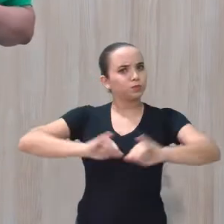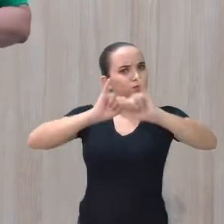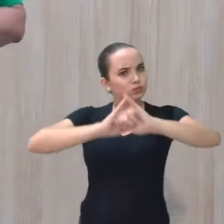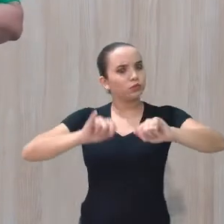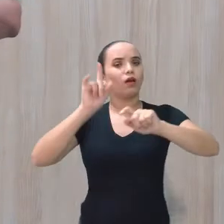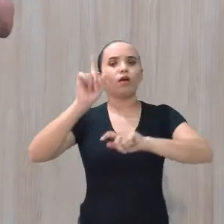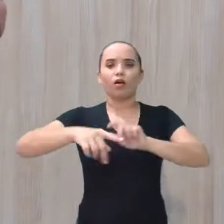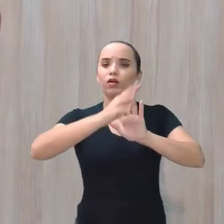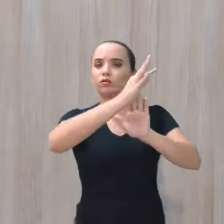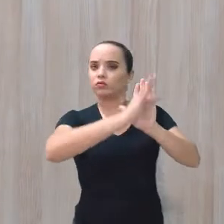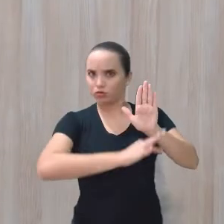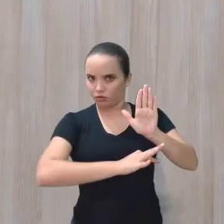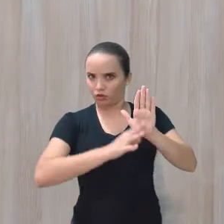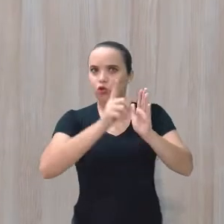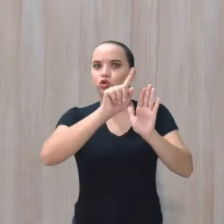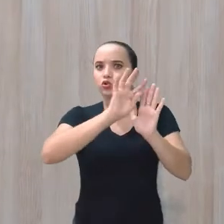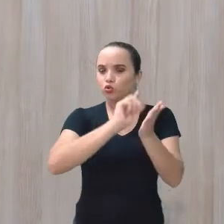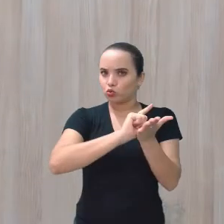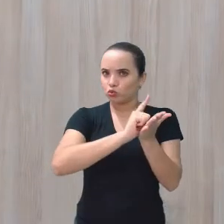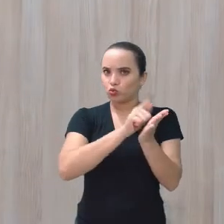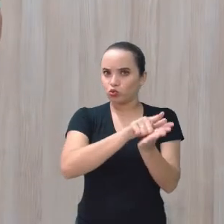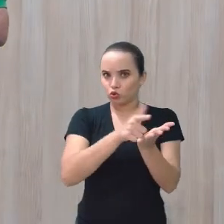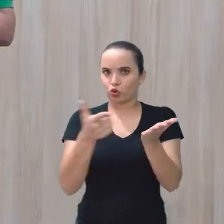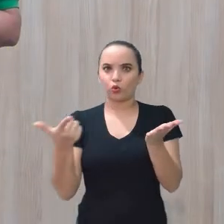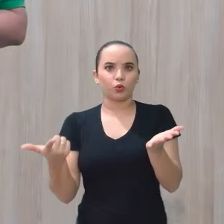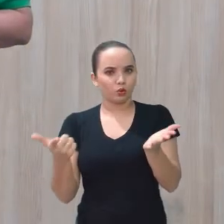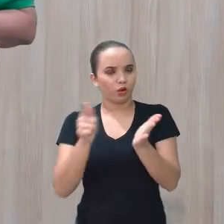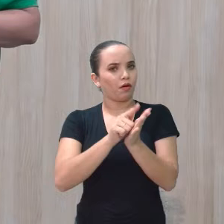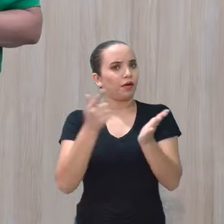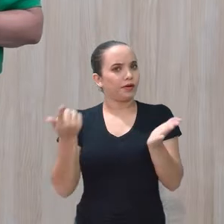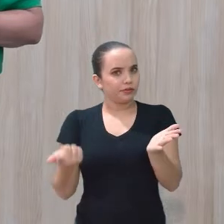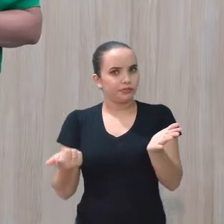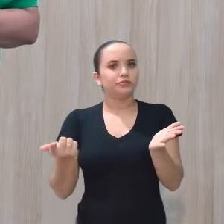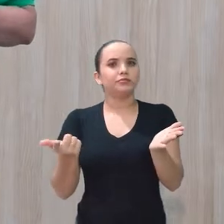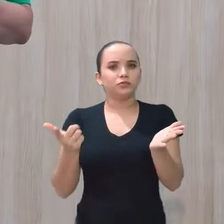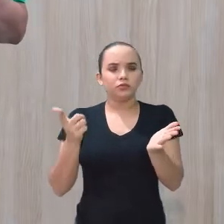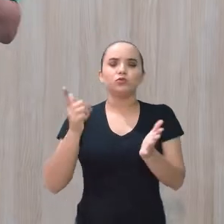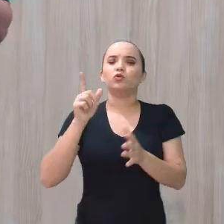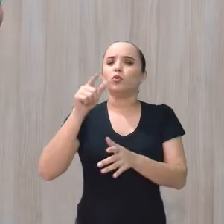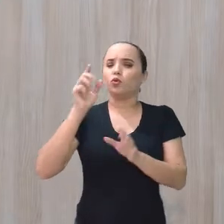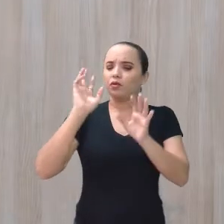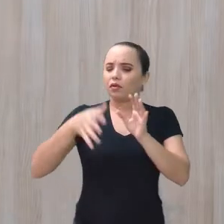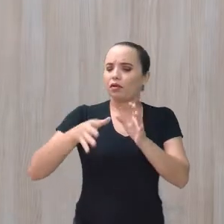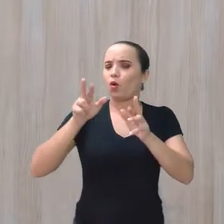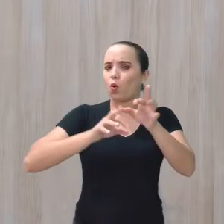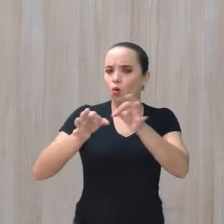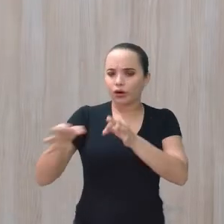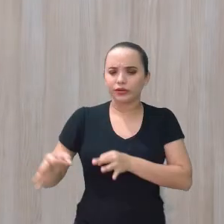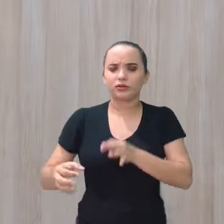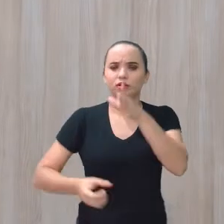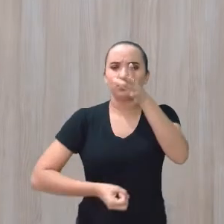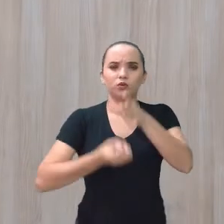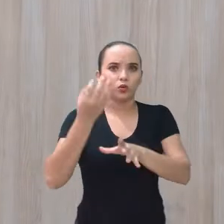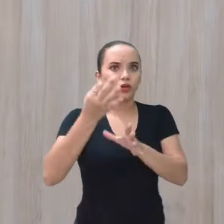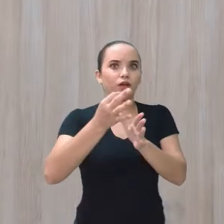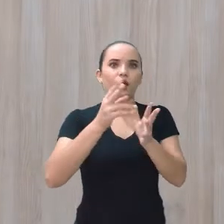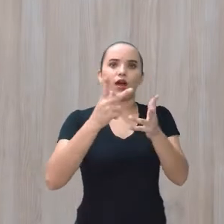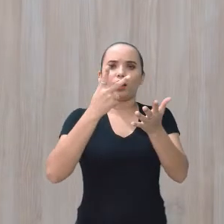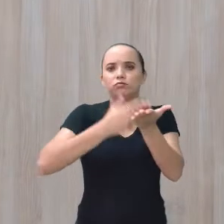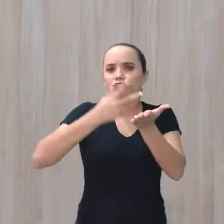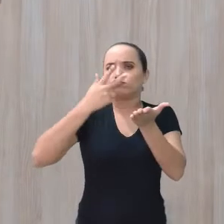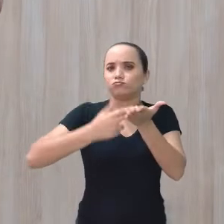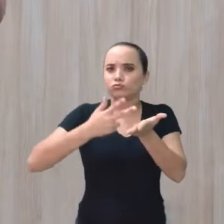Editado, criado ali, produzido por um jornalista, um profissional do jornalismo, não é?